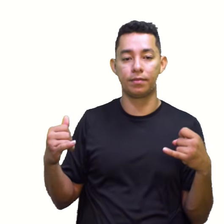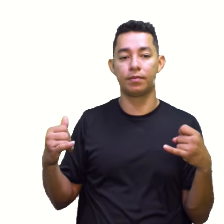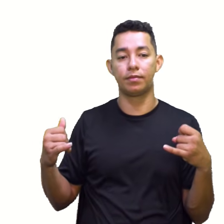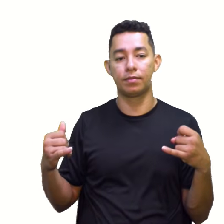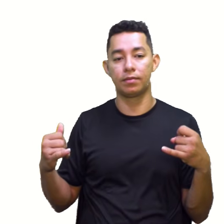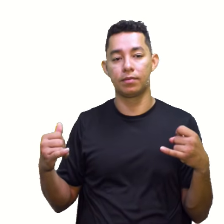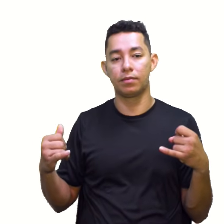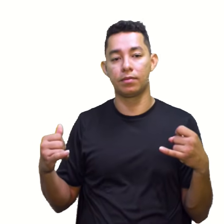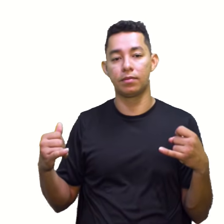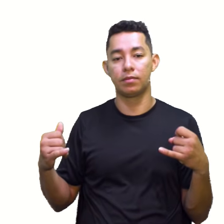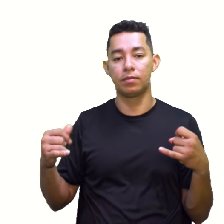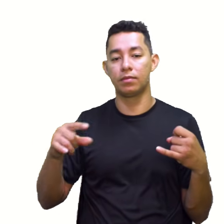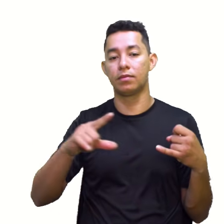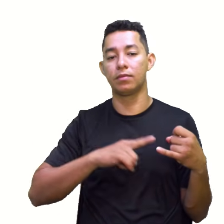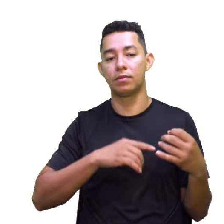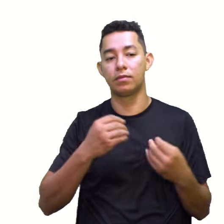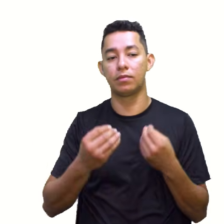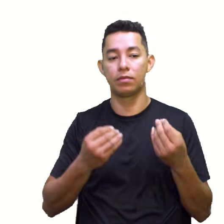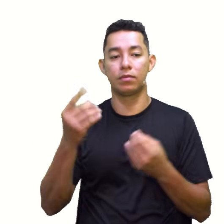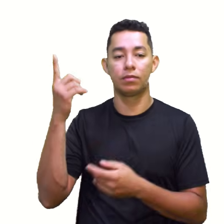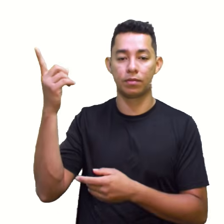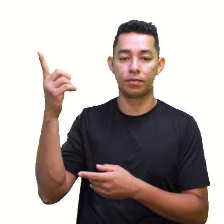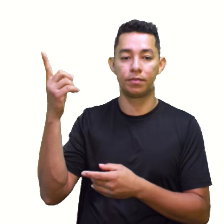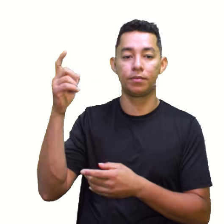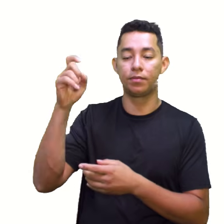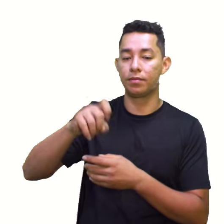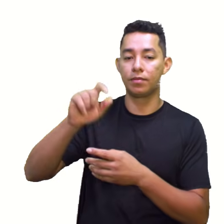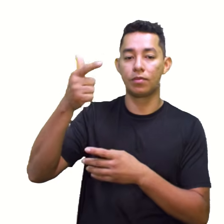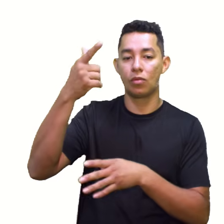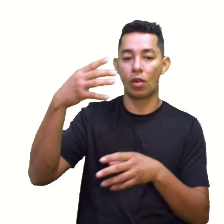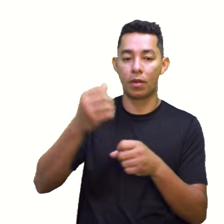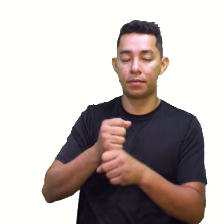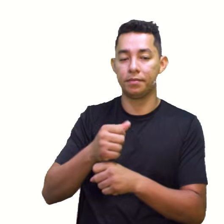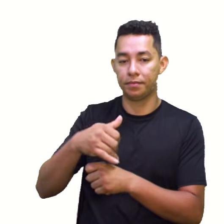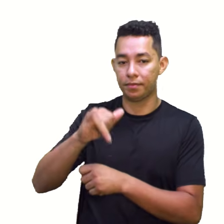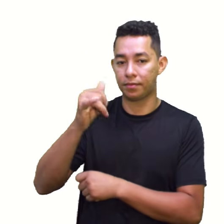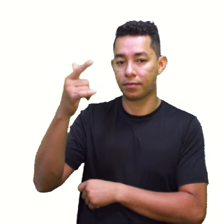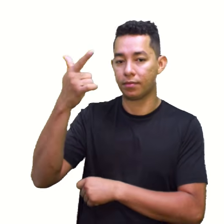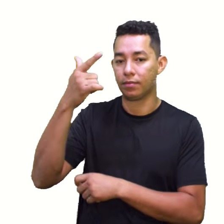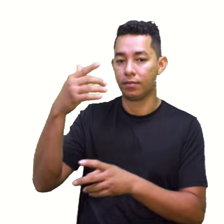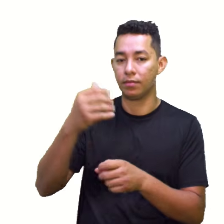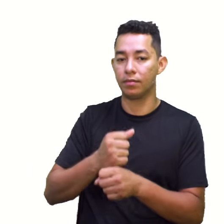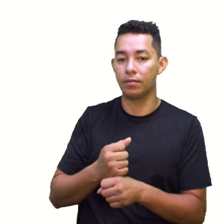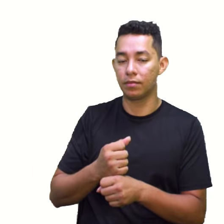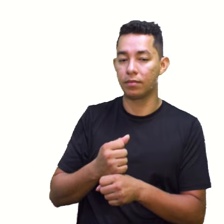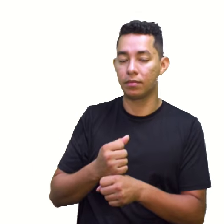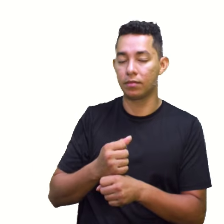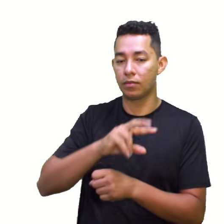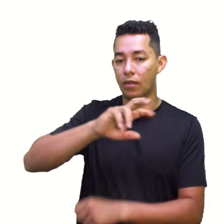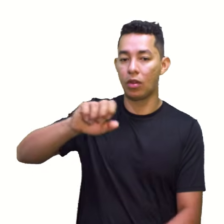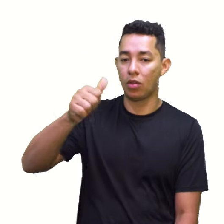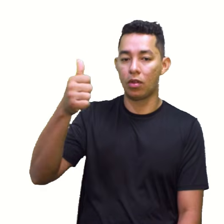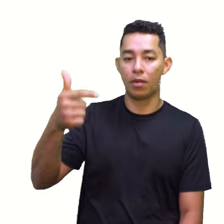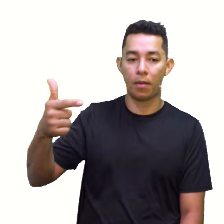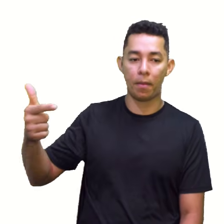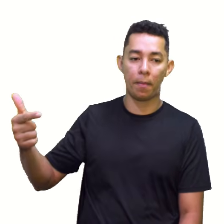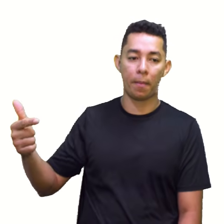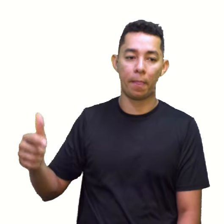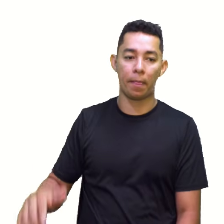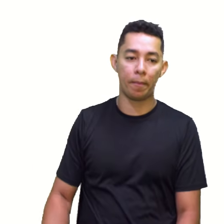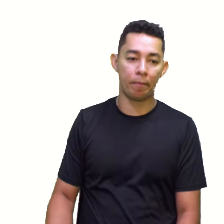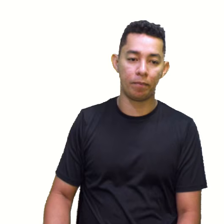circunferência perfeita, tem como equação x² mais y² igual a 122. A